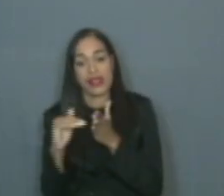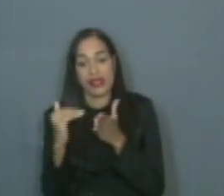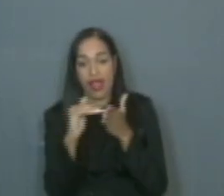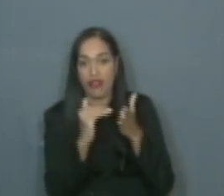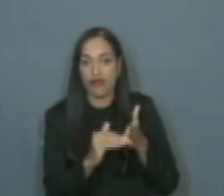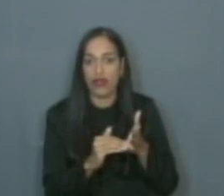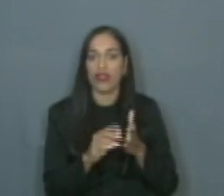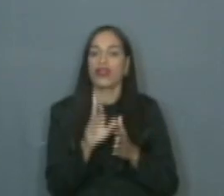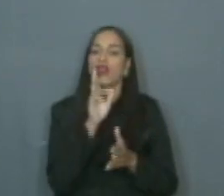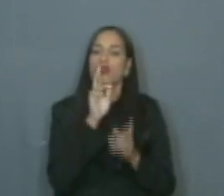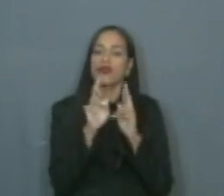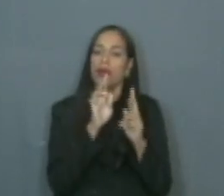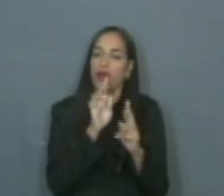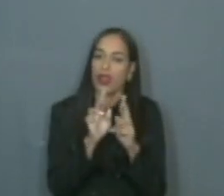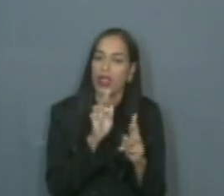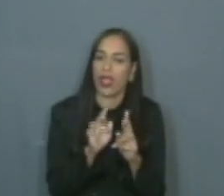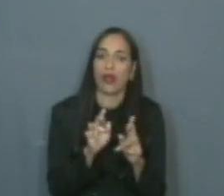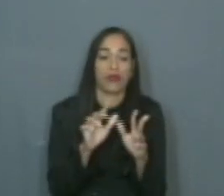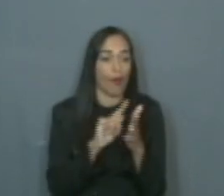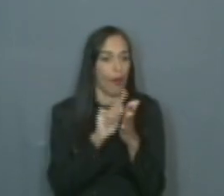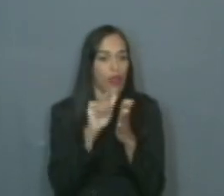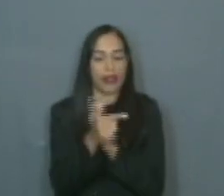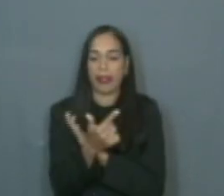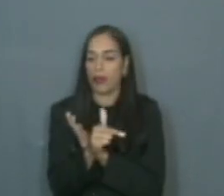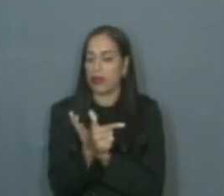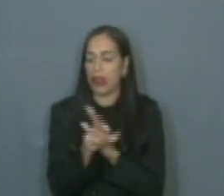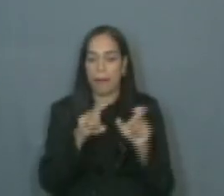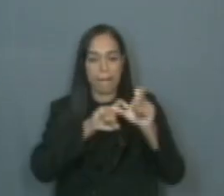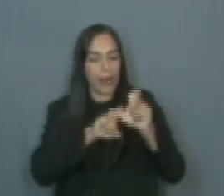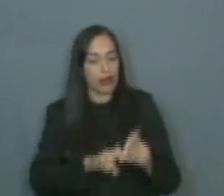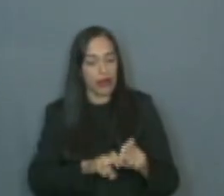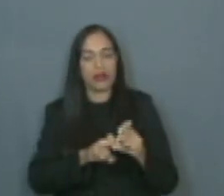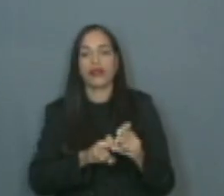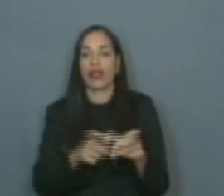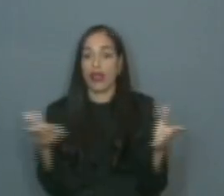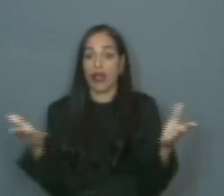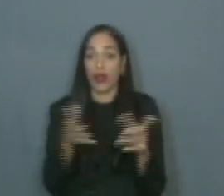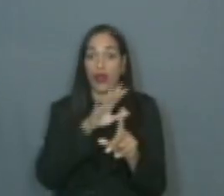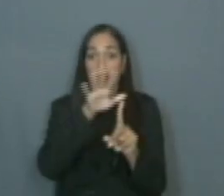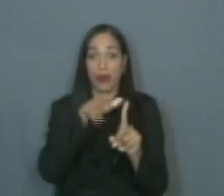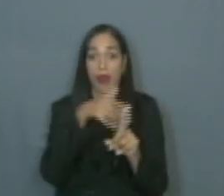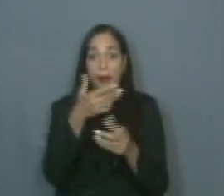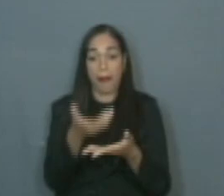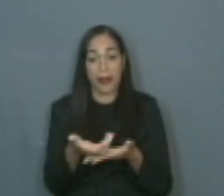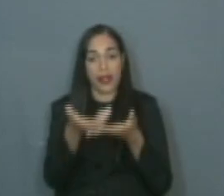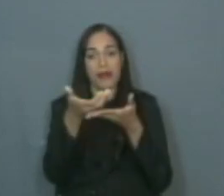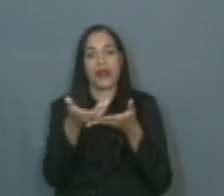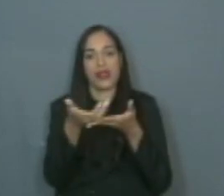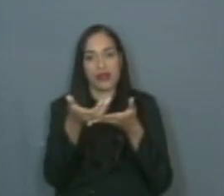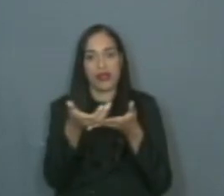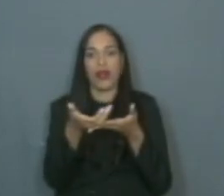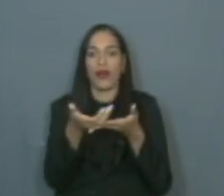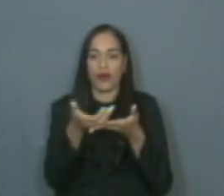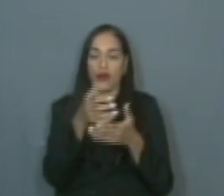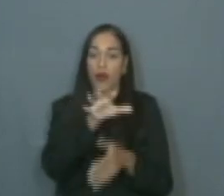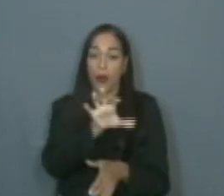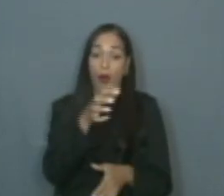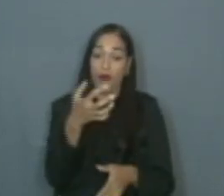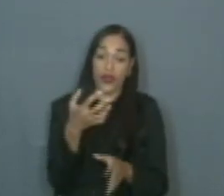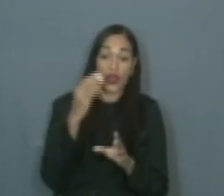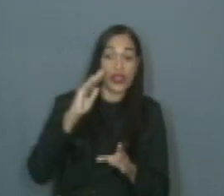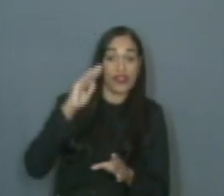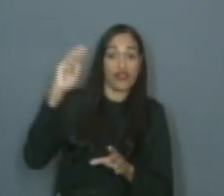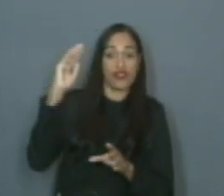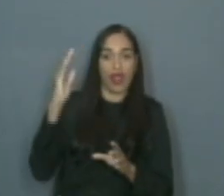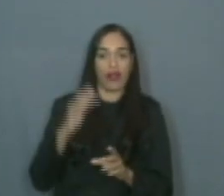resposta, reposicionamos a ouvidoria desta casa, inclusive recebendo uma premiação que eu disse mais cedo, como ouvidoria de destaque,